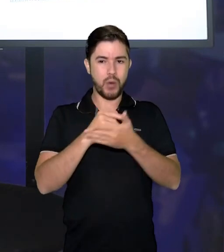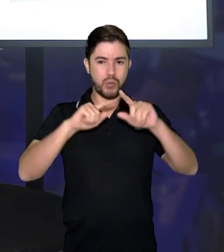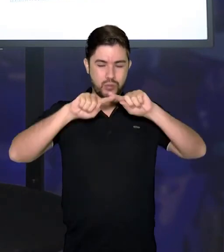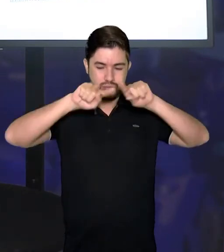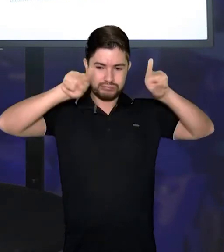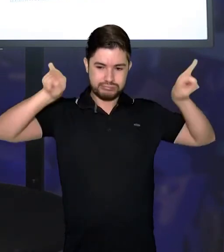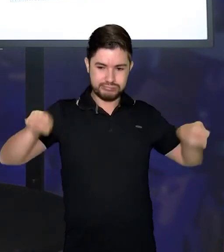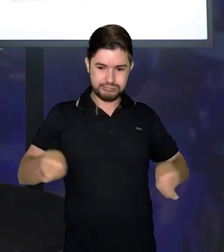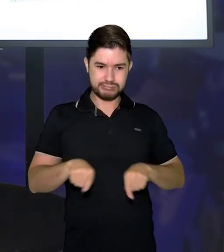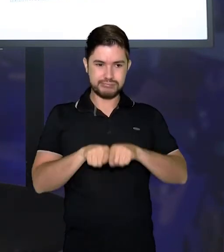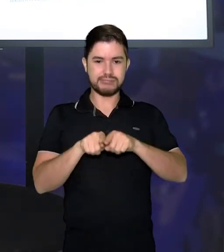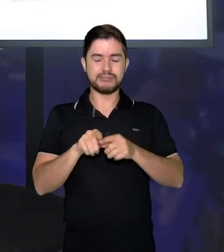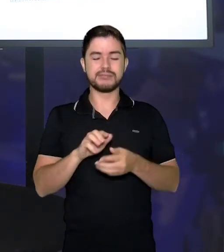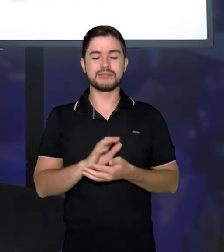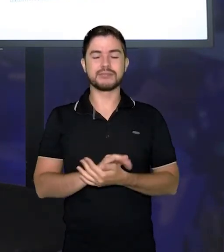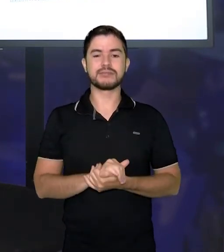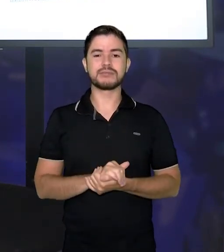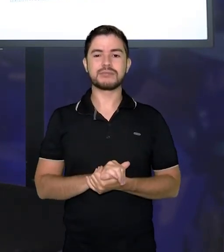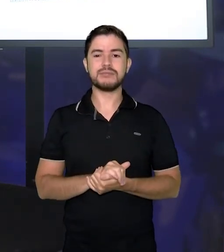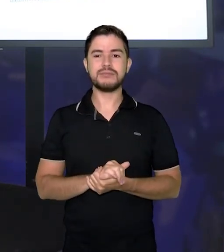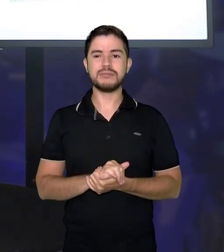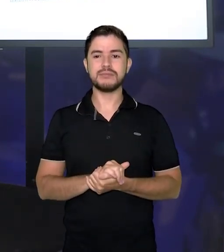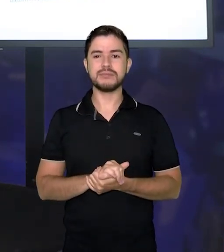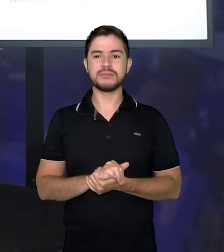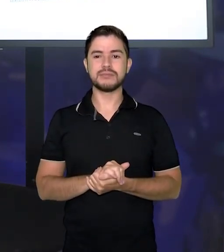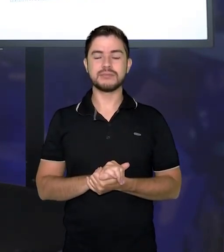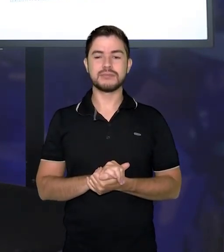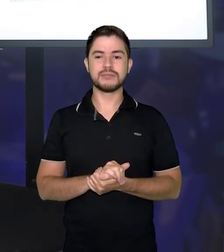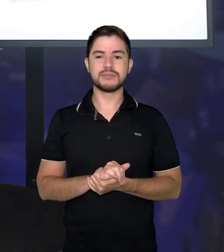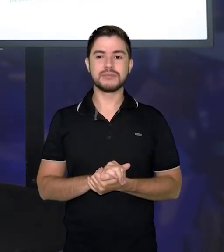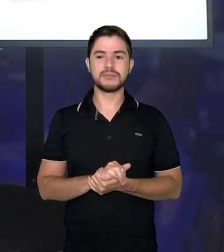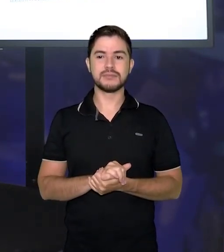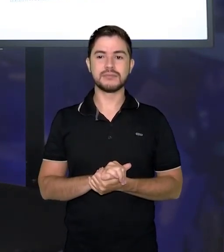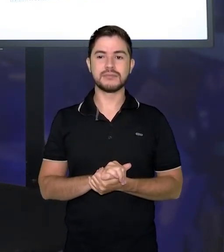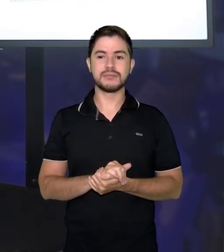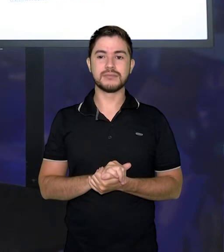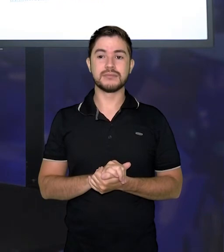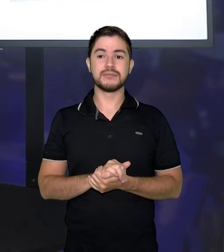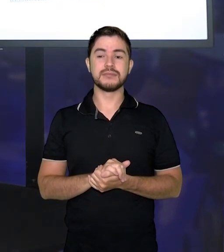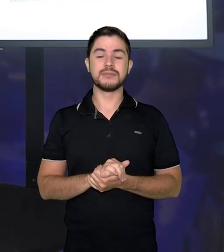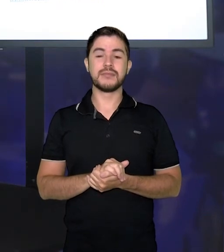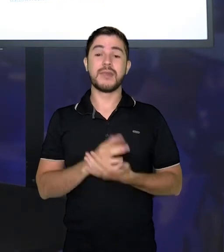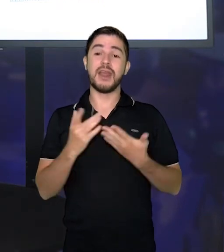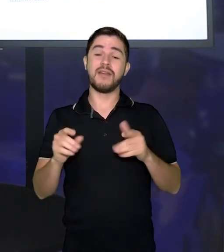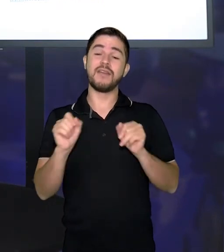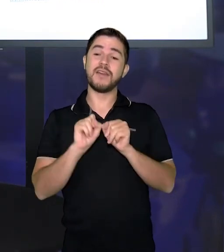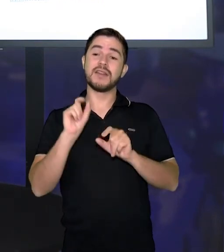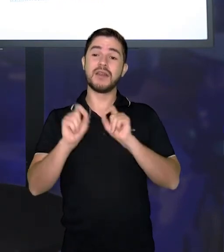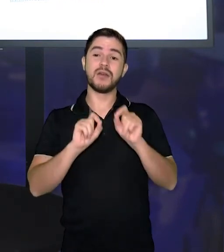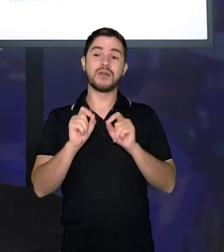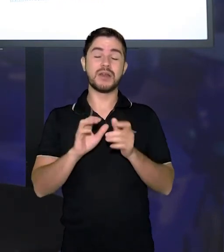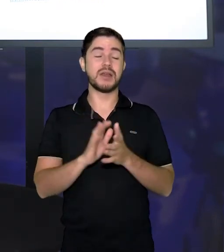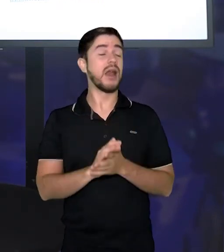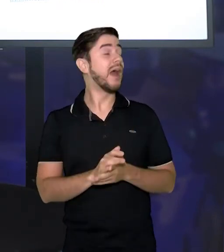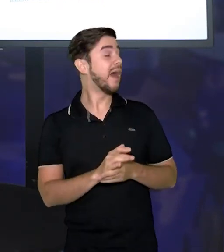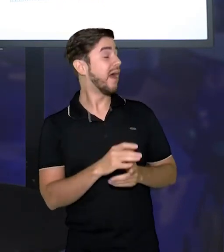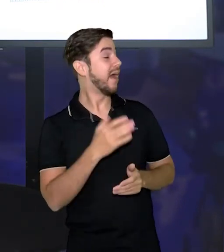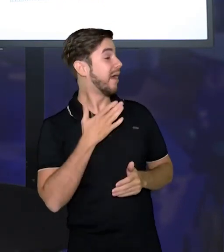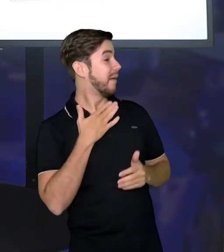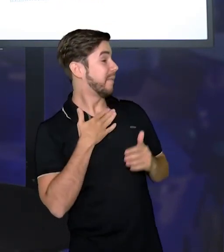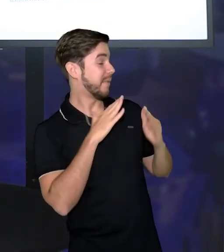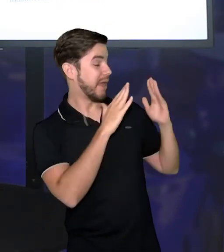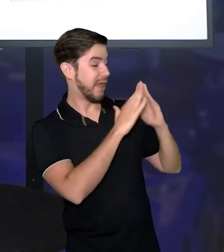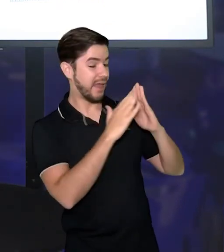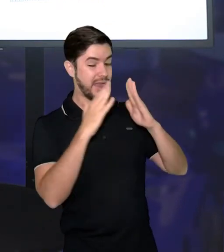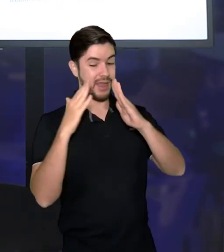aqui inteirinho. Olha ele aqui. E eu faço o seguinte. Ah, minha vizinha